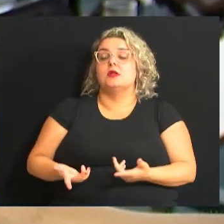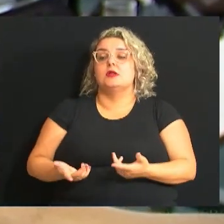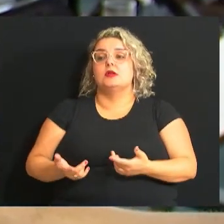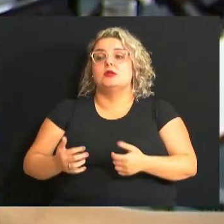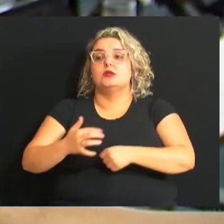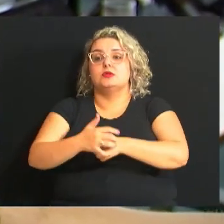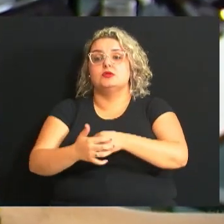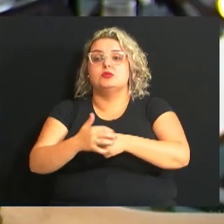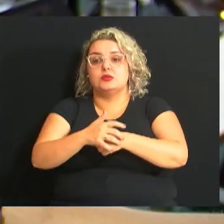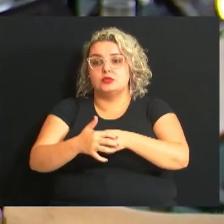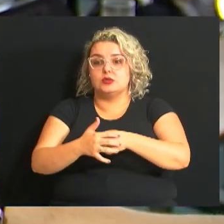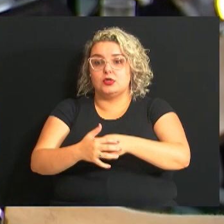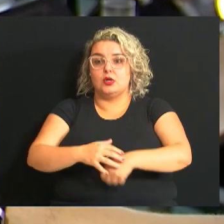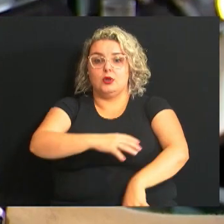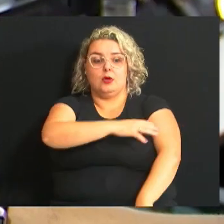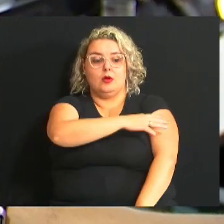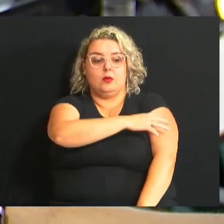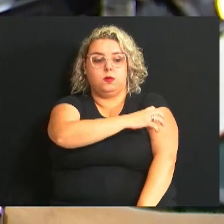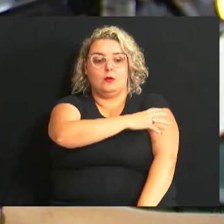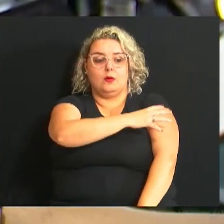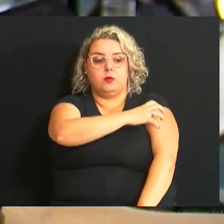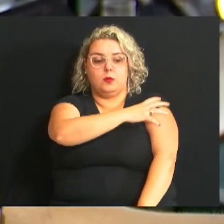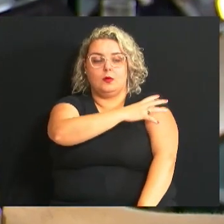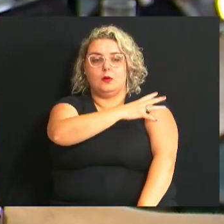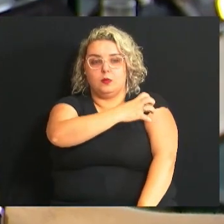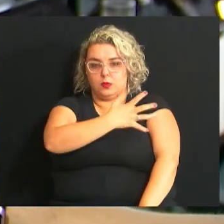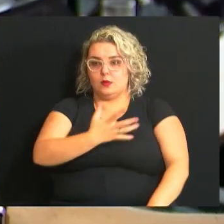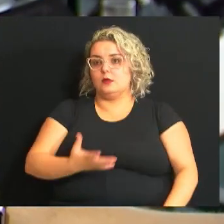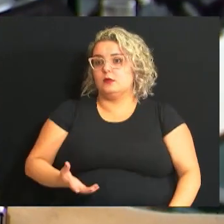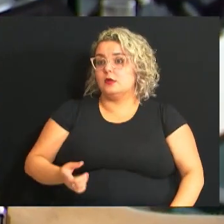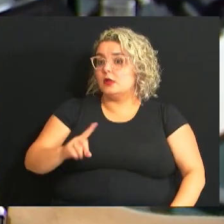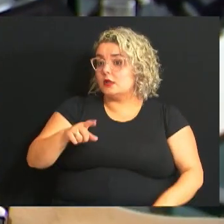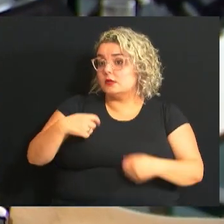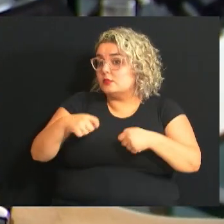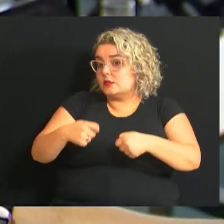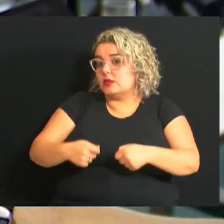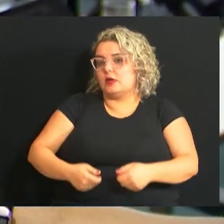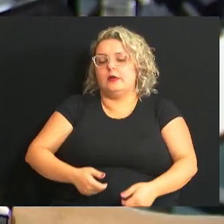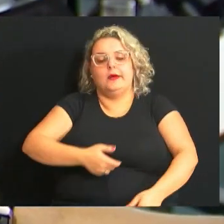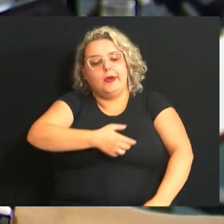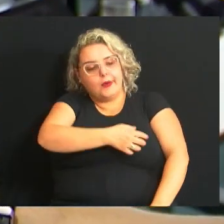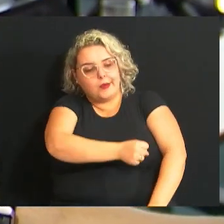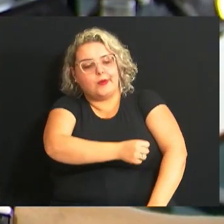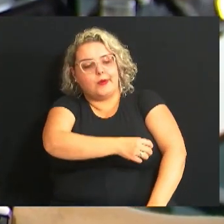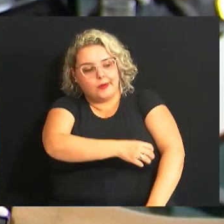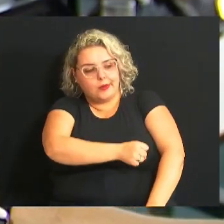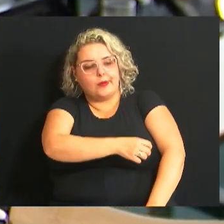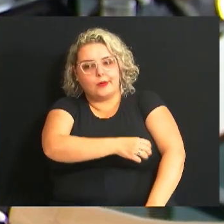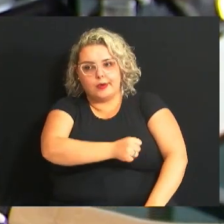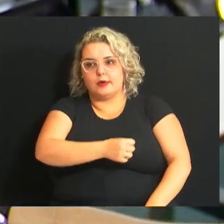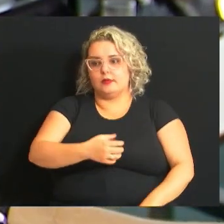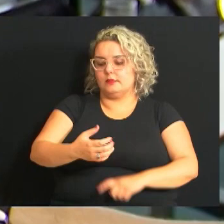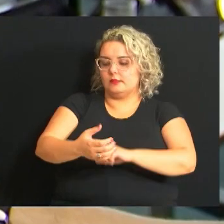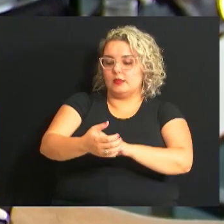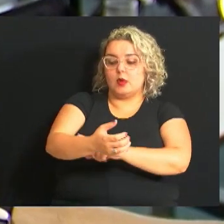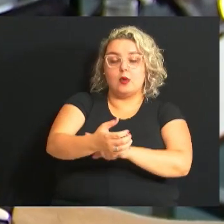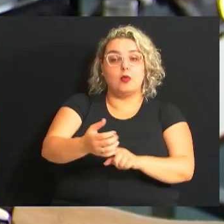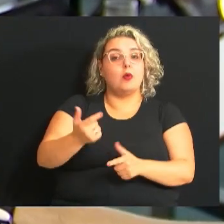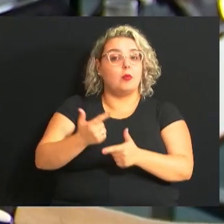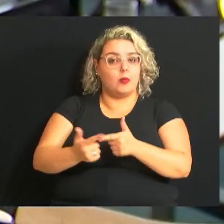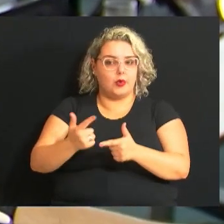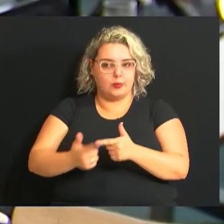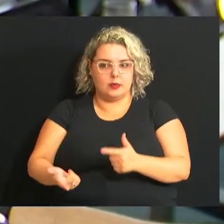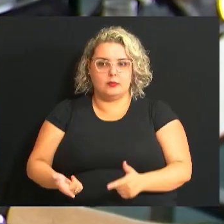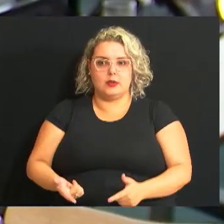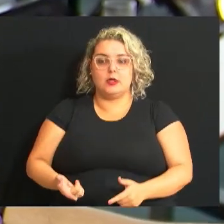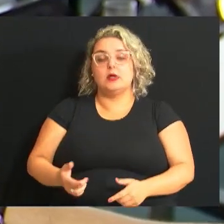pressão e não precisa a intervenção manual que causa LER na maioria dos trabalhadores. Portanto, nós